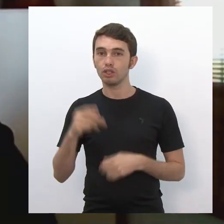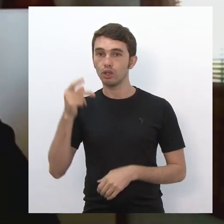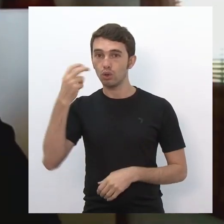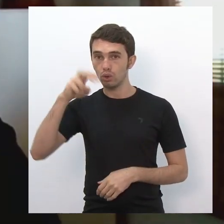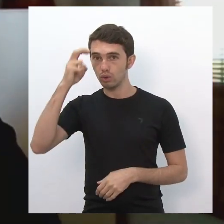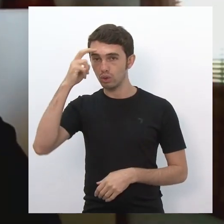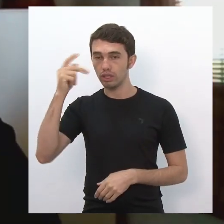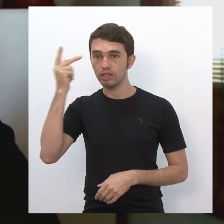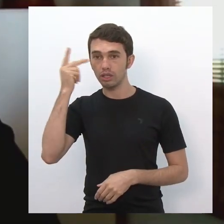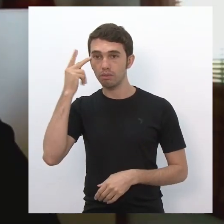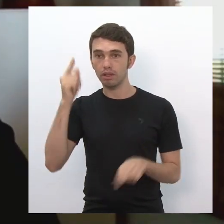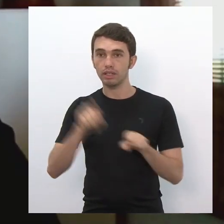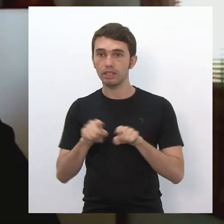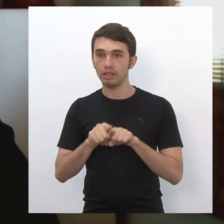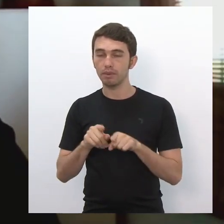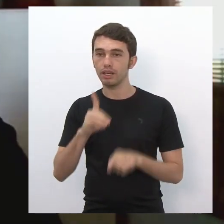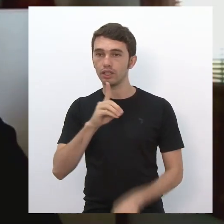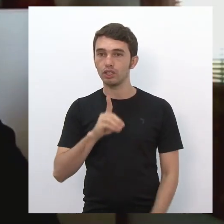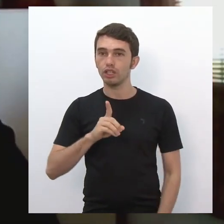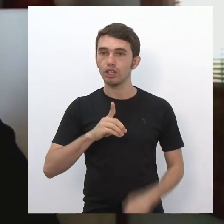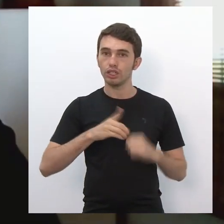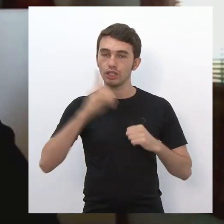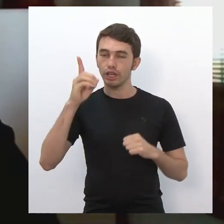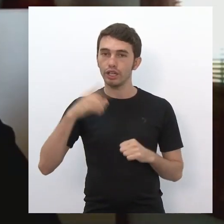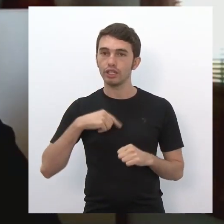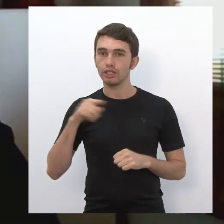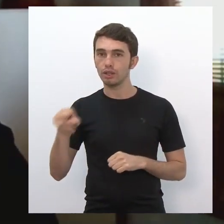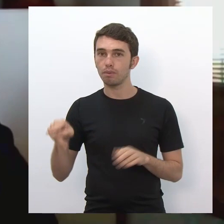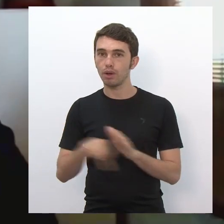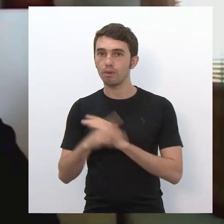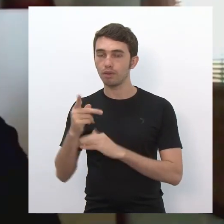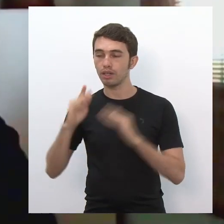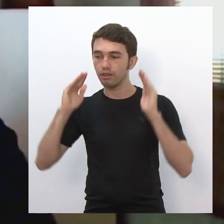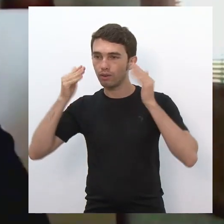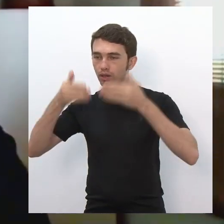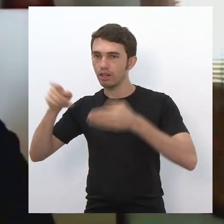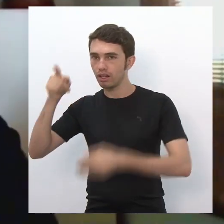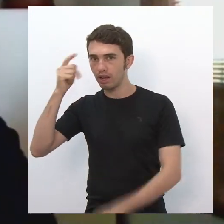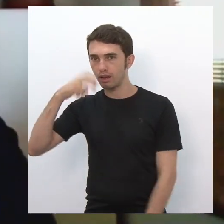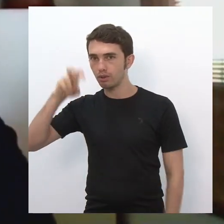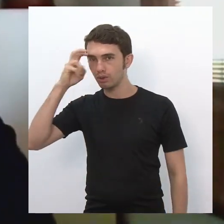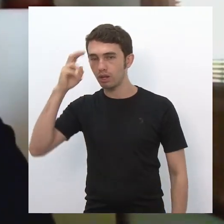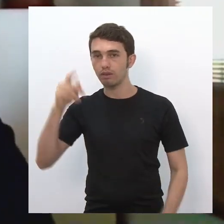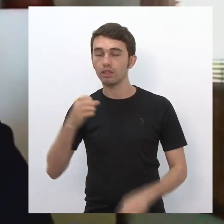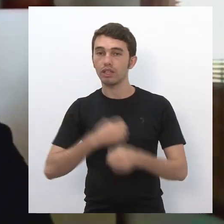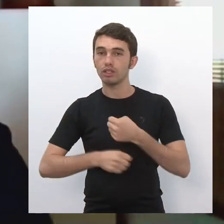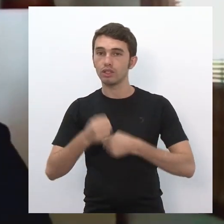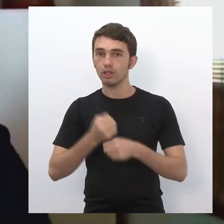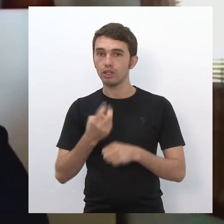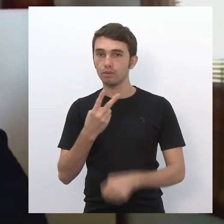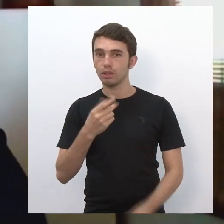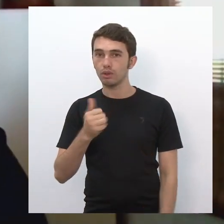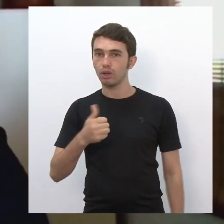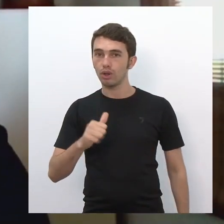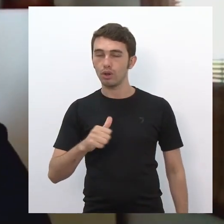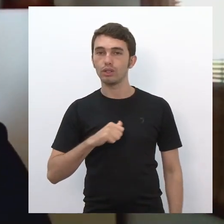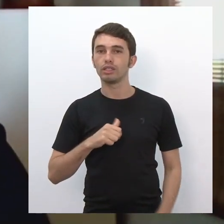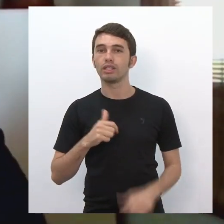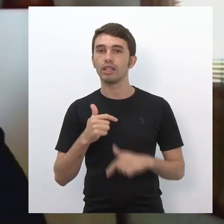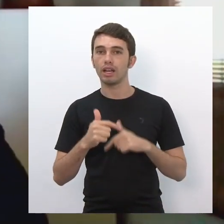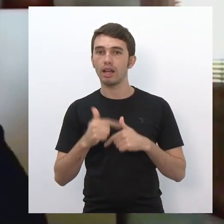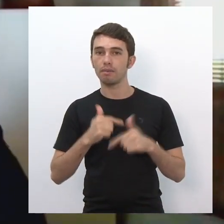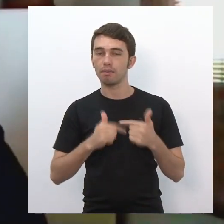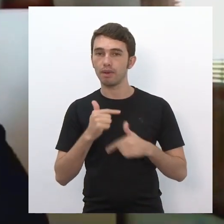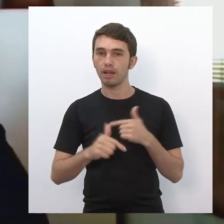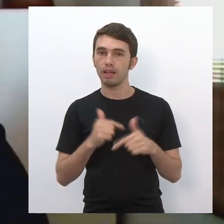e dirigente de planejamento em empresas e projetos na área cultural. Desde 2011, atua como diretor executivo